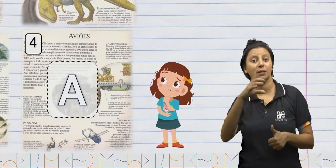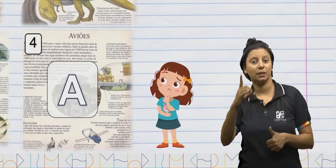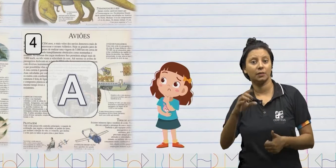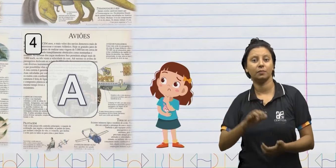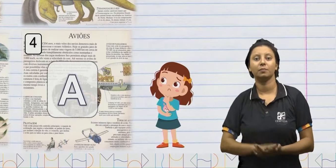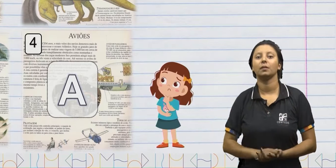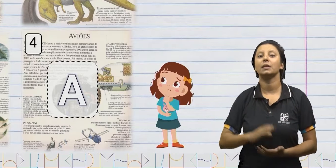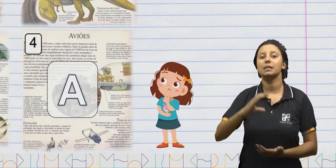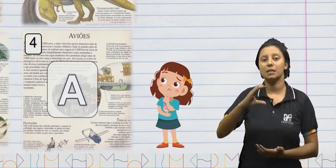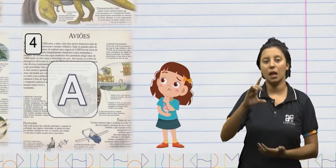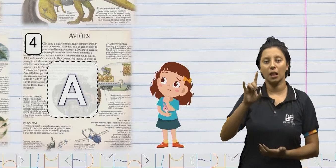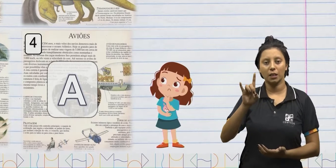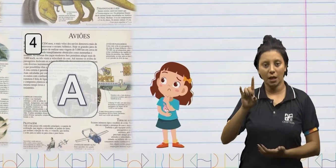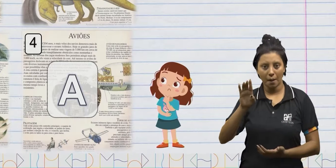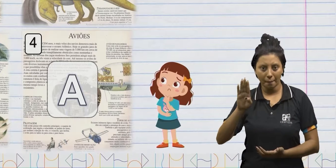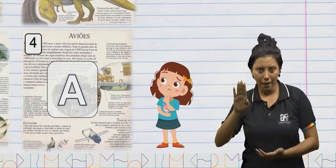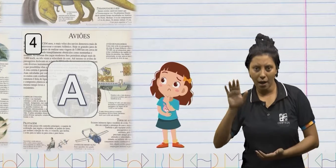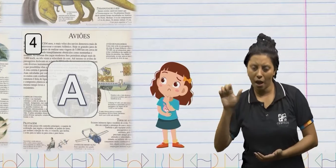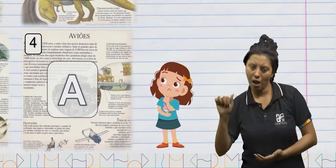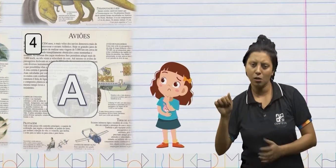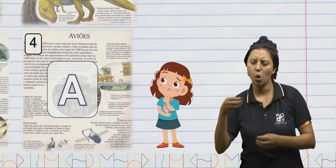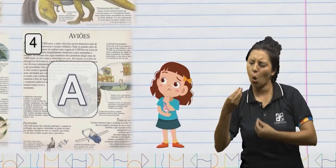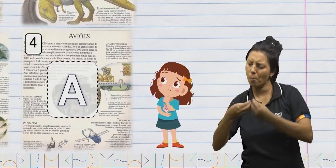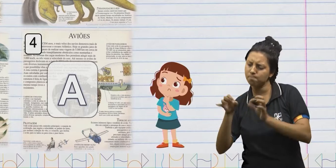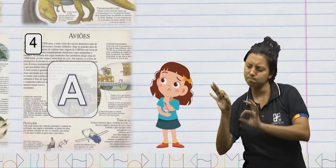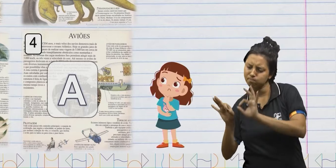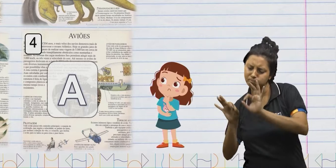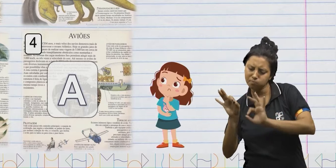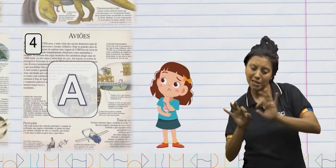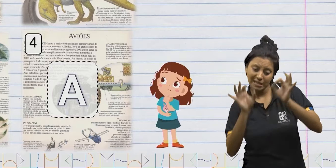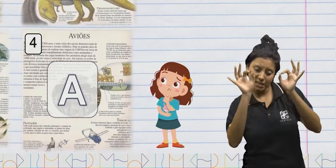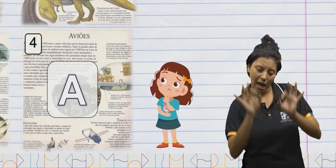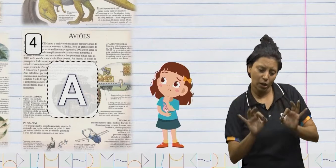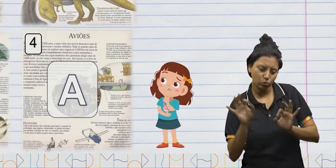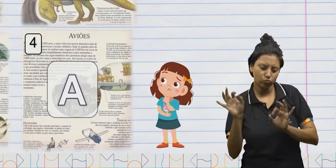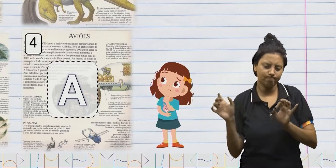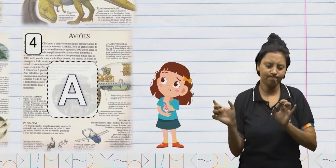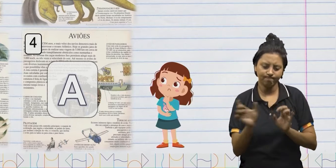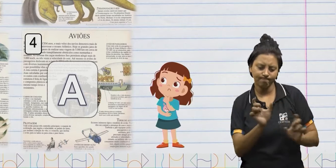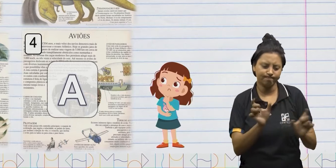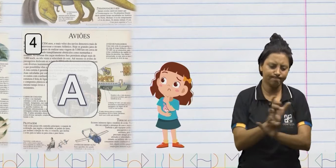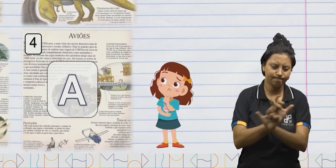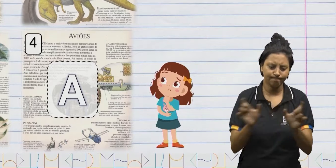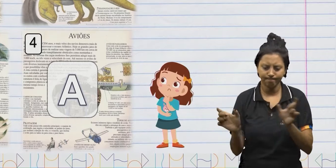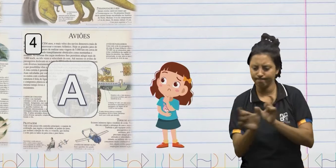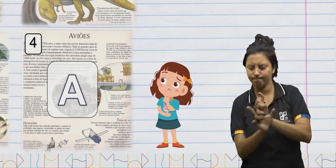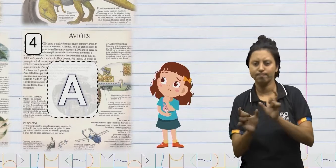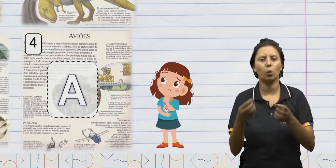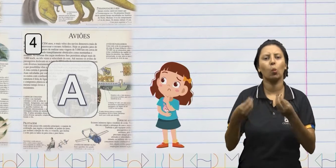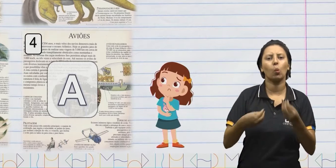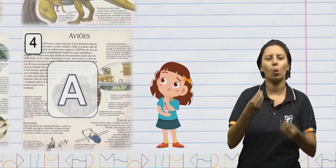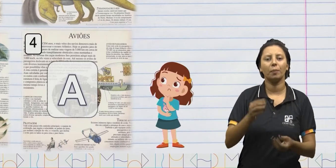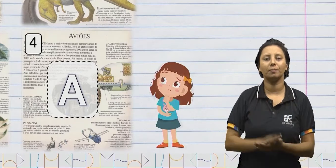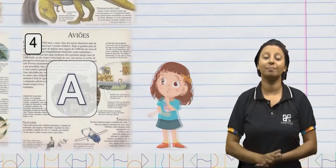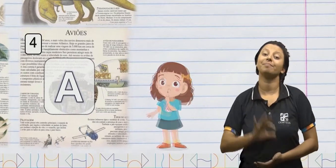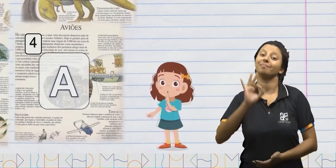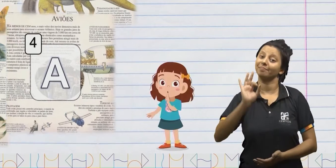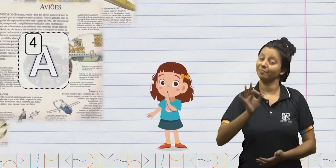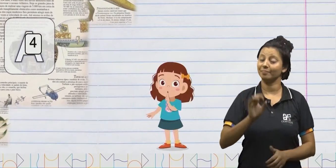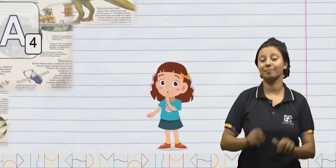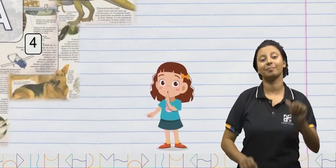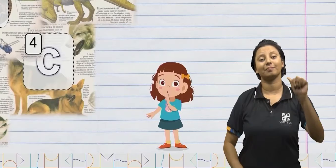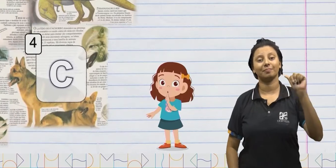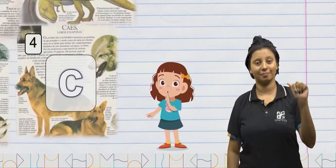C, D, B ou A. Qual delas vem primeiro no alfabeto? Isso mesmo!